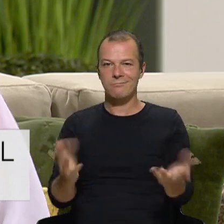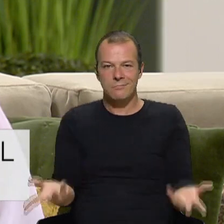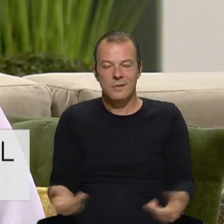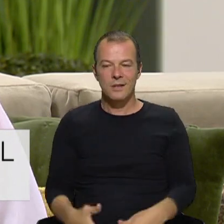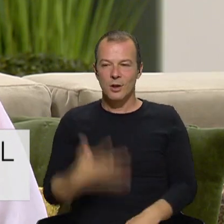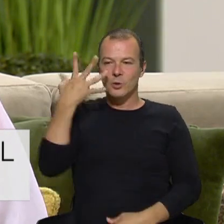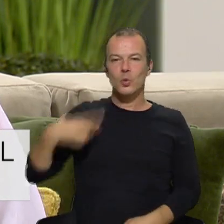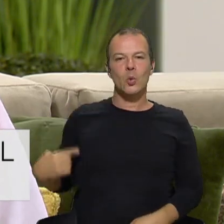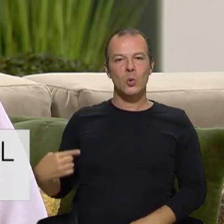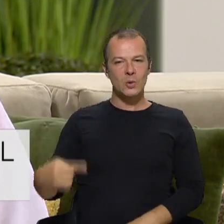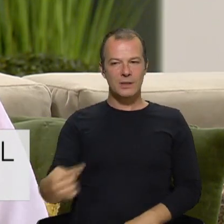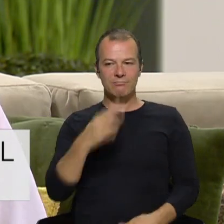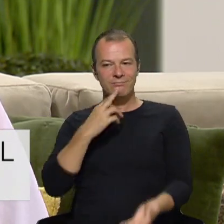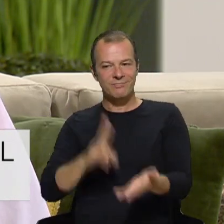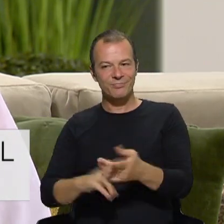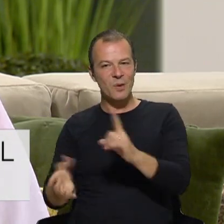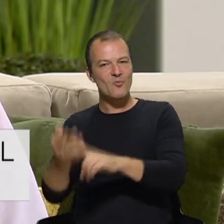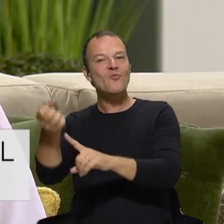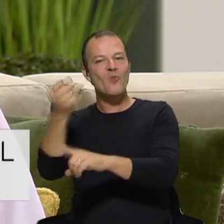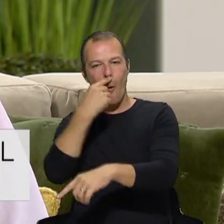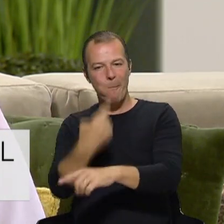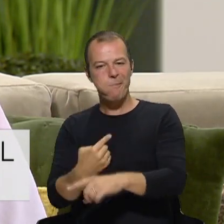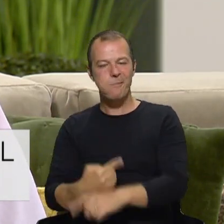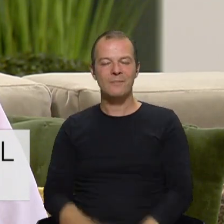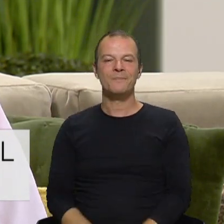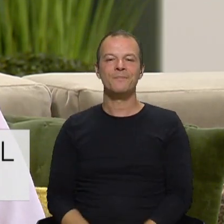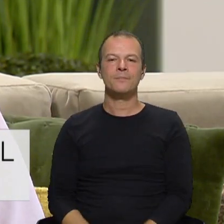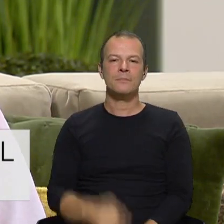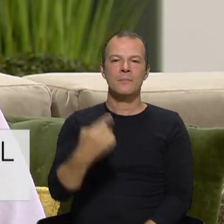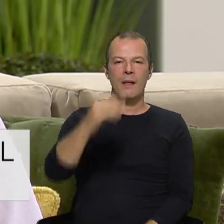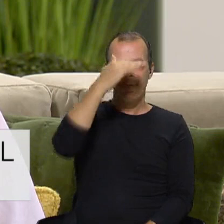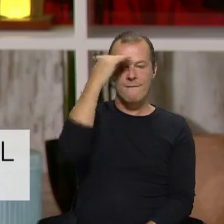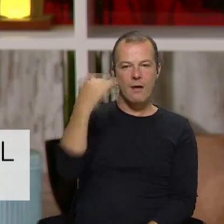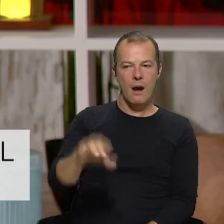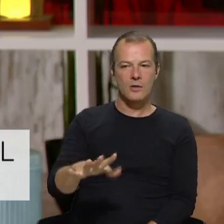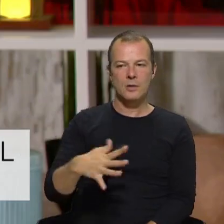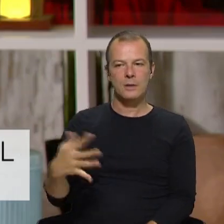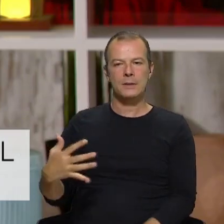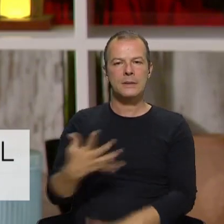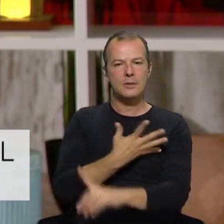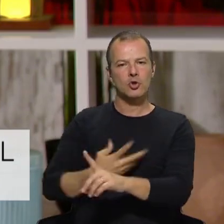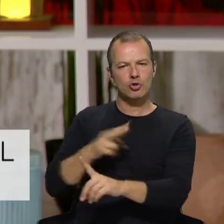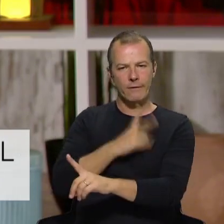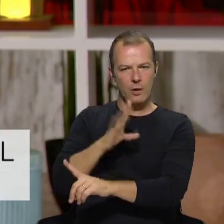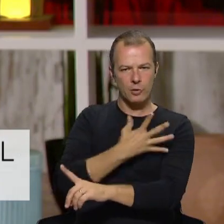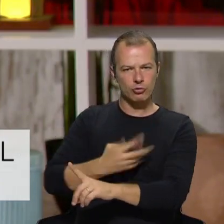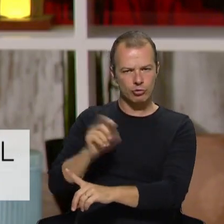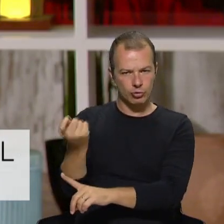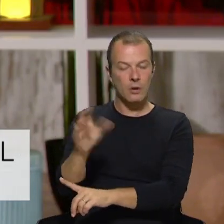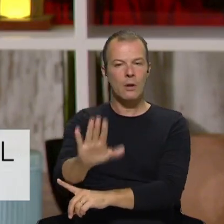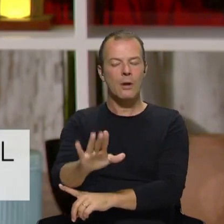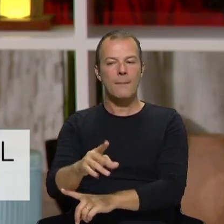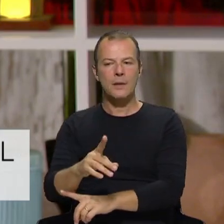e todos os dias são uma verdadeira conquista. É, não é? Sim. Tiveste algumas dificuldades, já vamos à faculdade, tiveste algumas